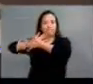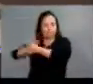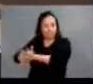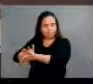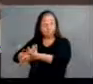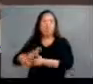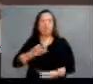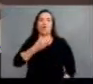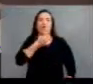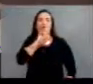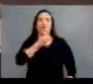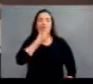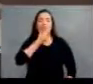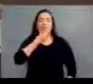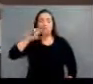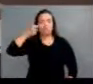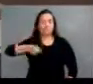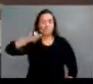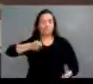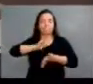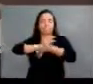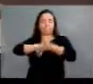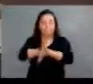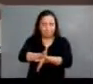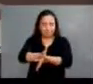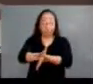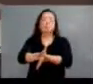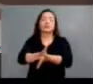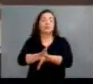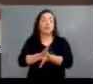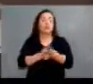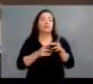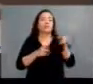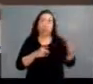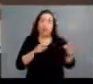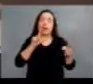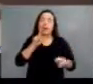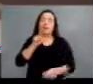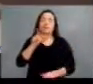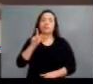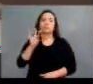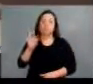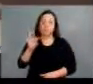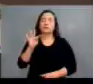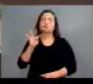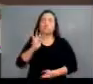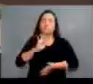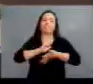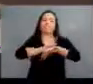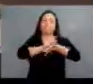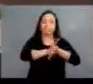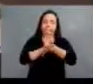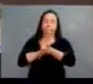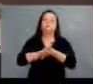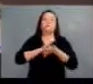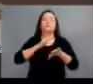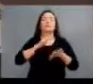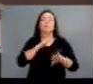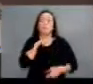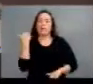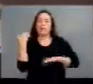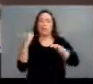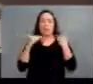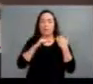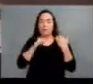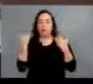o machismo, a homofobia violentam e matam. São milhões de seres